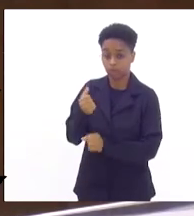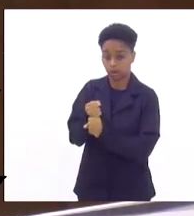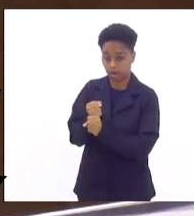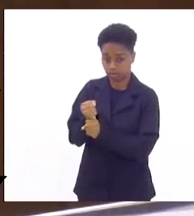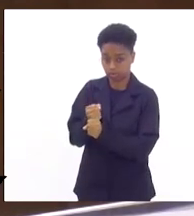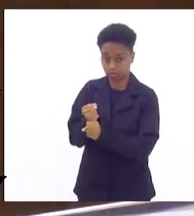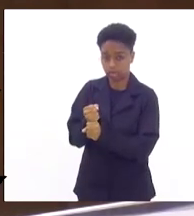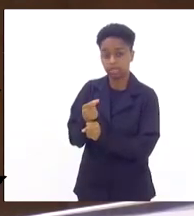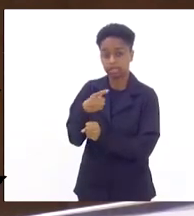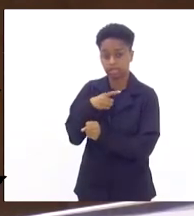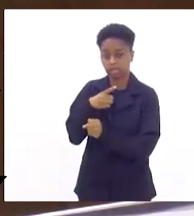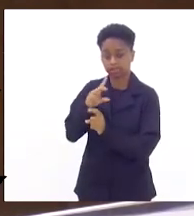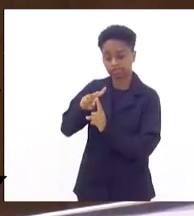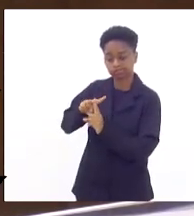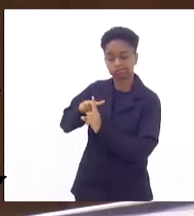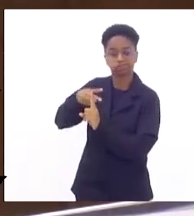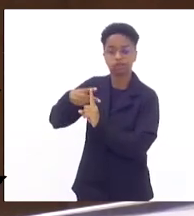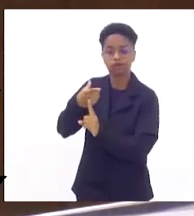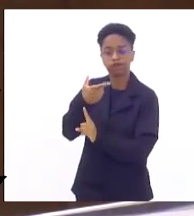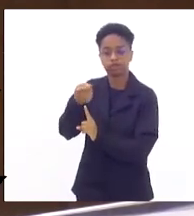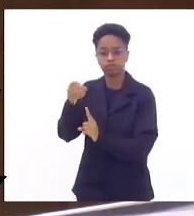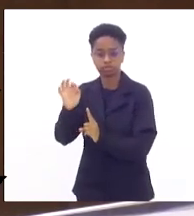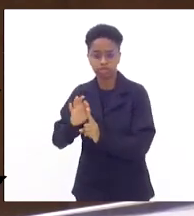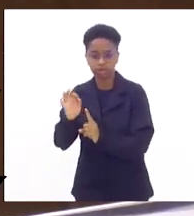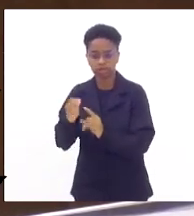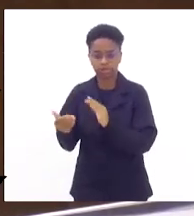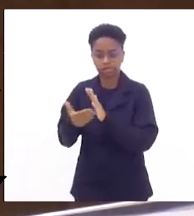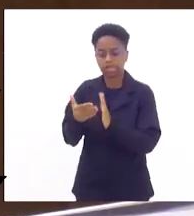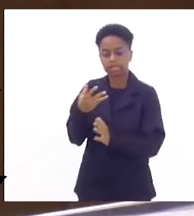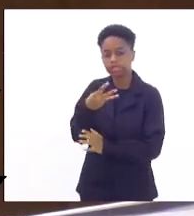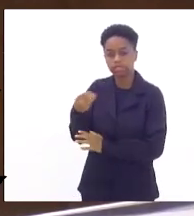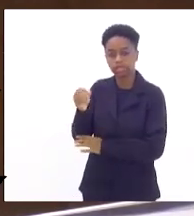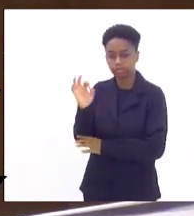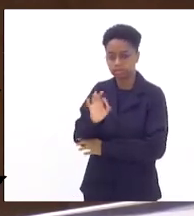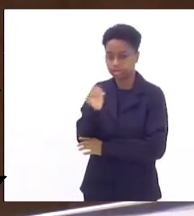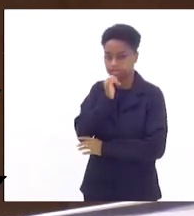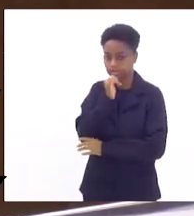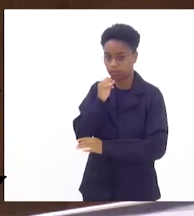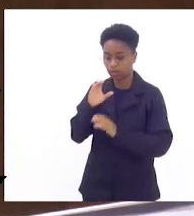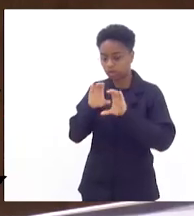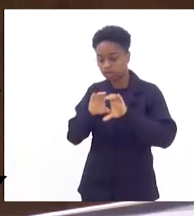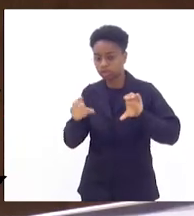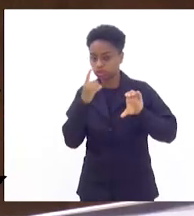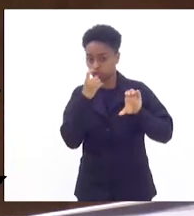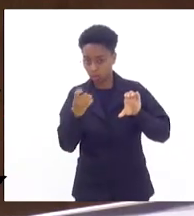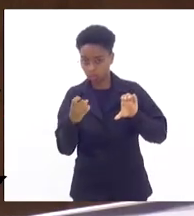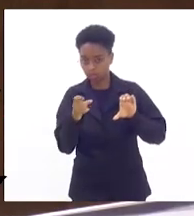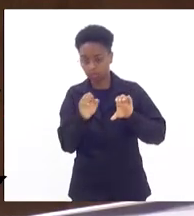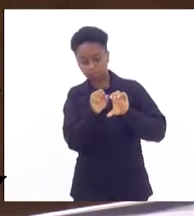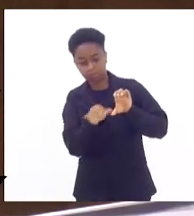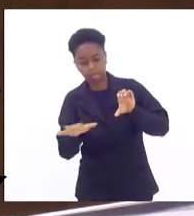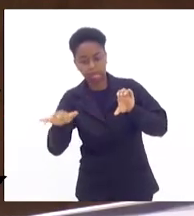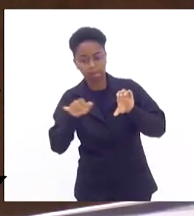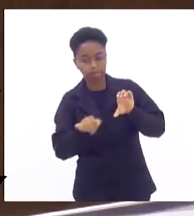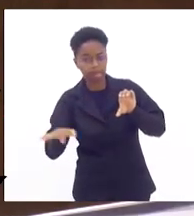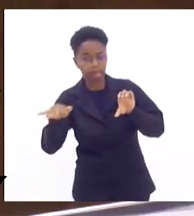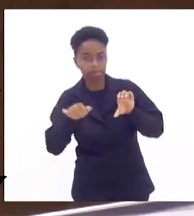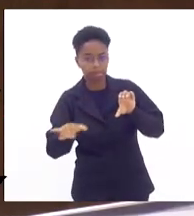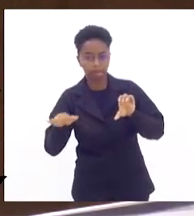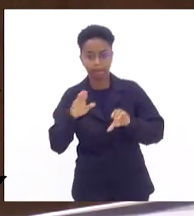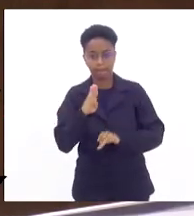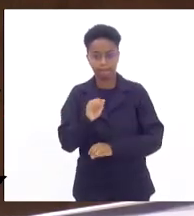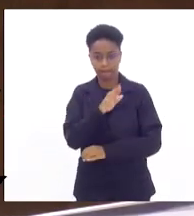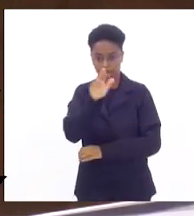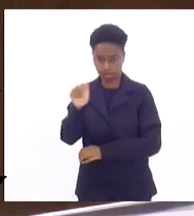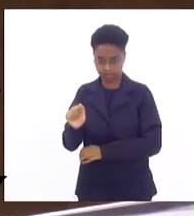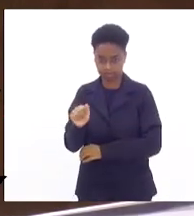ter um aumento de 20 a 30% chegada, por exemplo, de esgoto na estação de tratamento da Barra da Tijuca. Esgoto esse